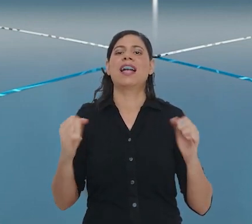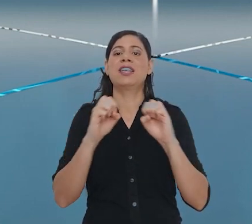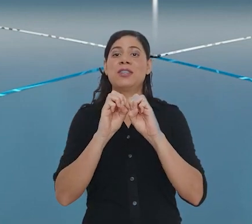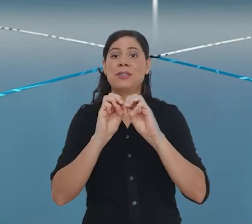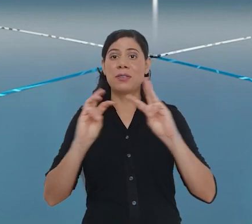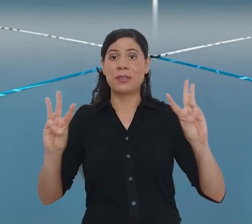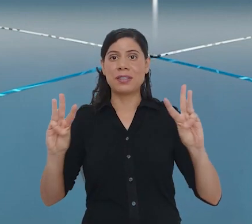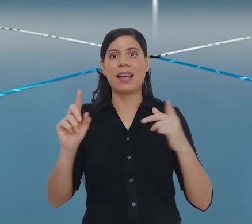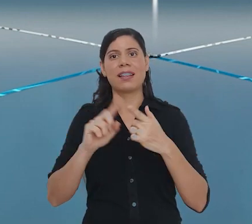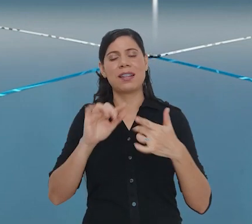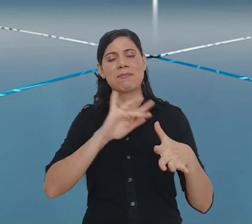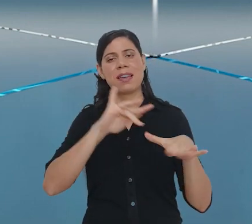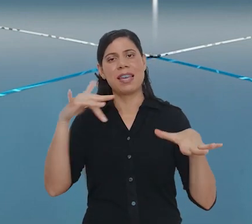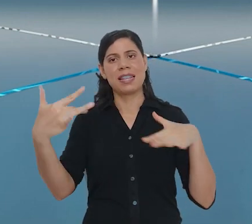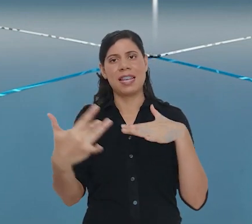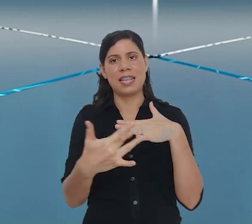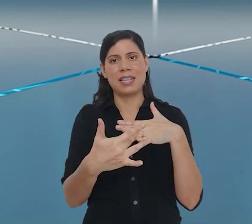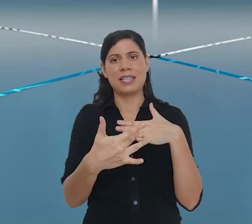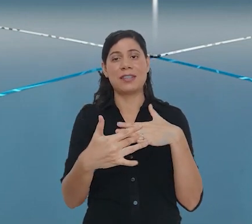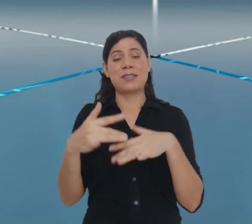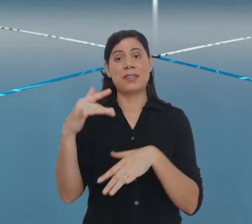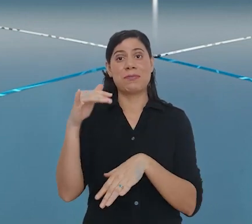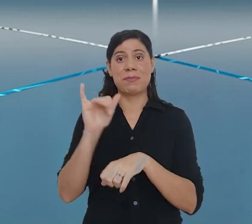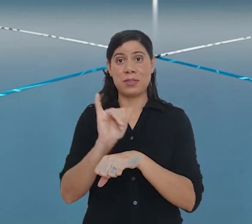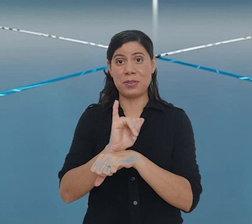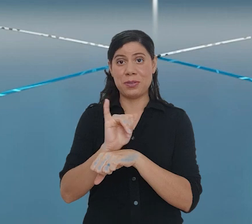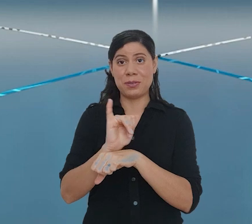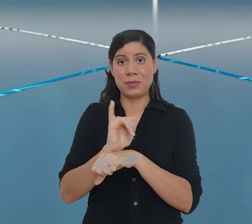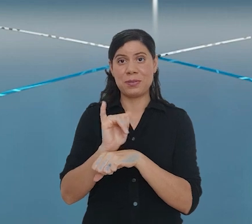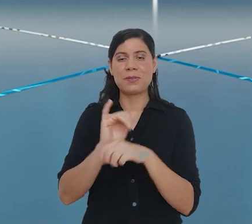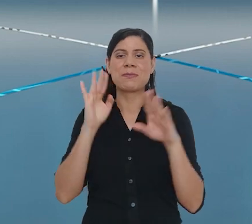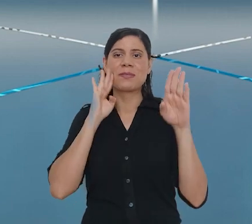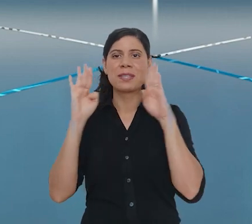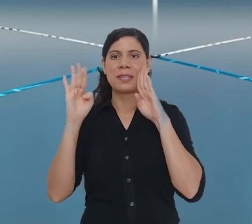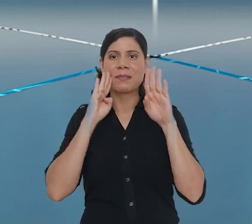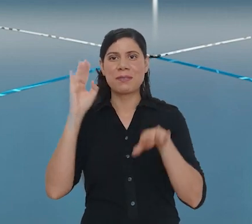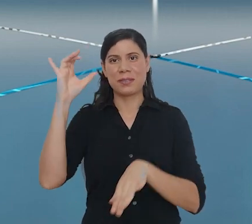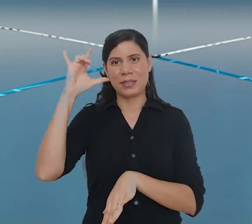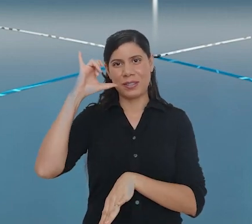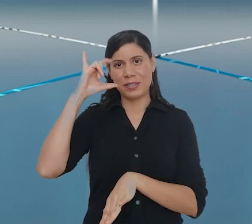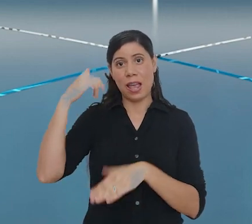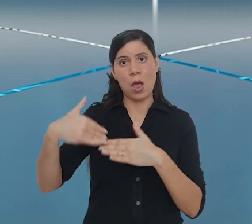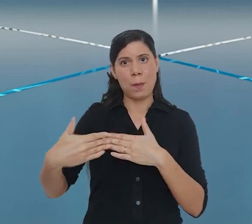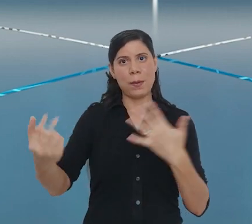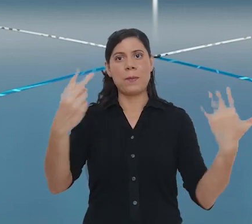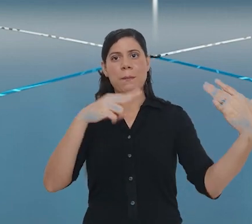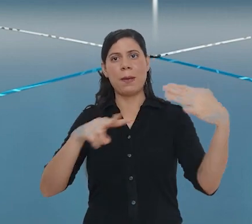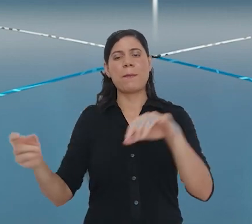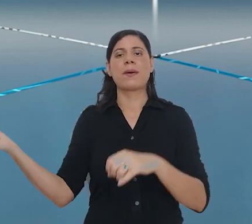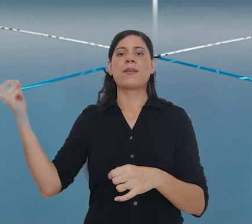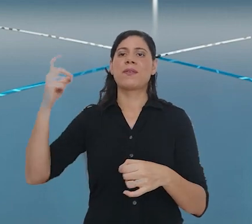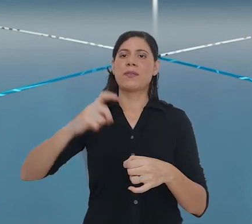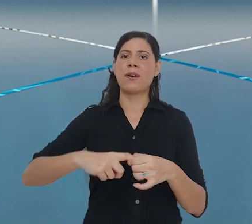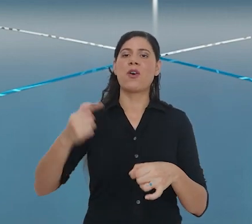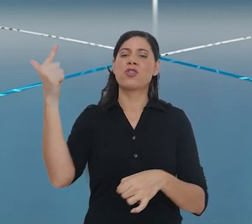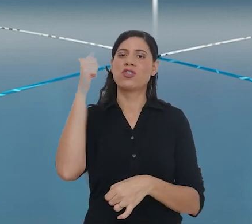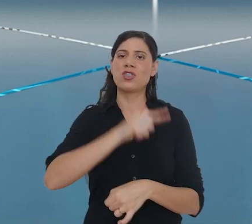Tribunal e também nas redes sociais. Estamos no YouTube, no Facebook e no Instagram. E semana que vem eu volto com